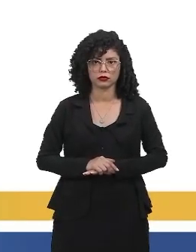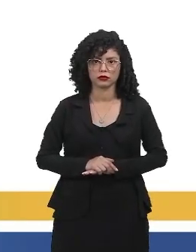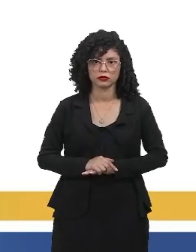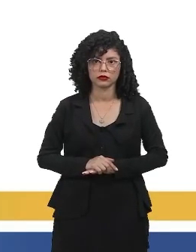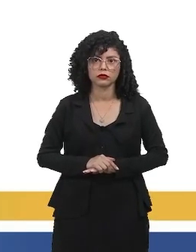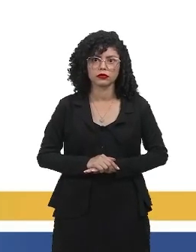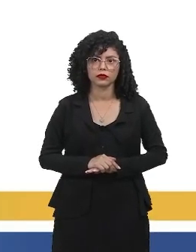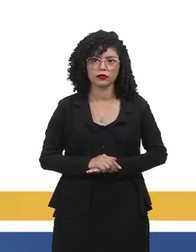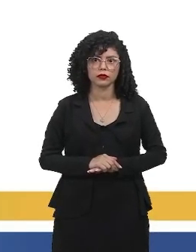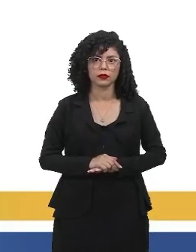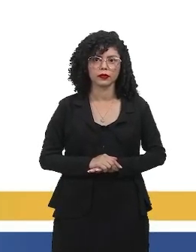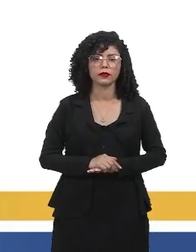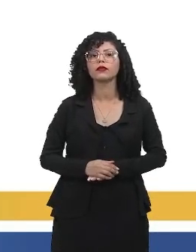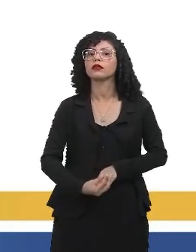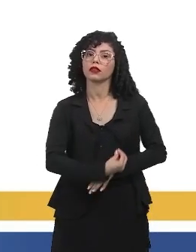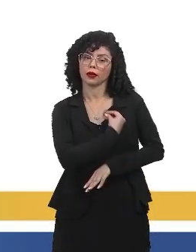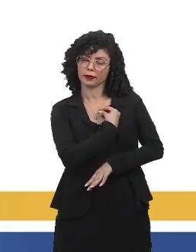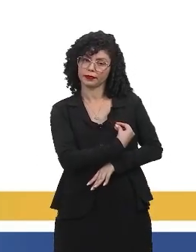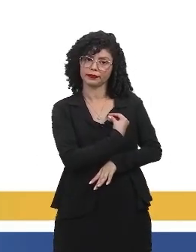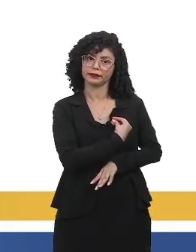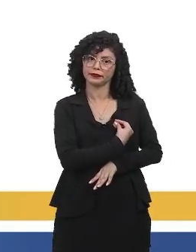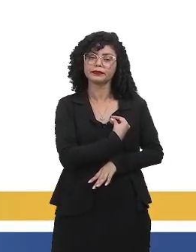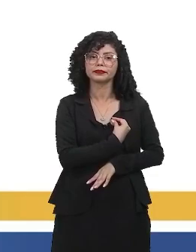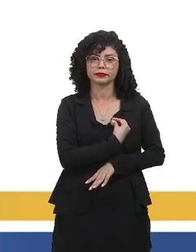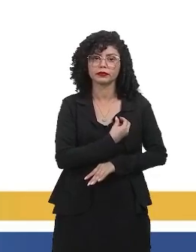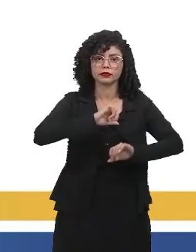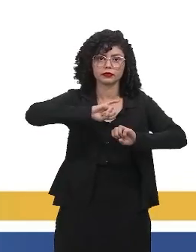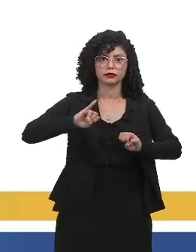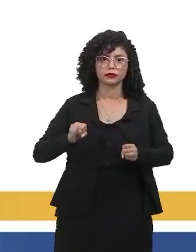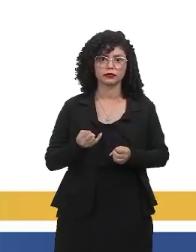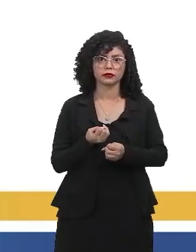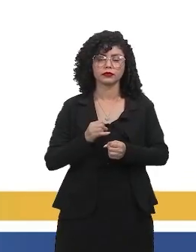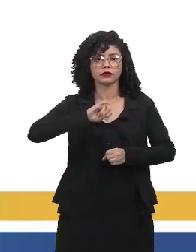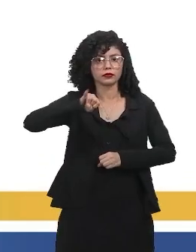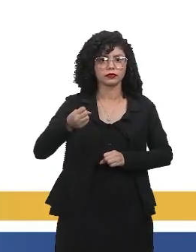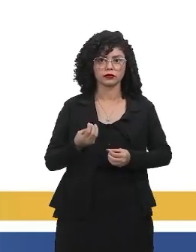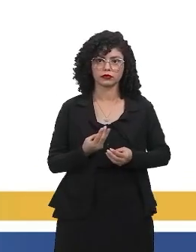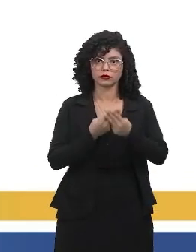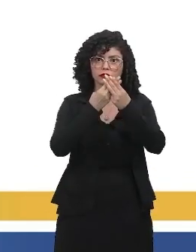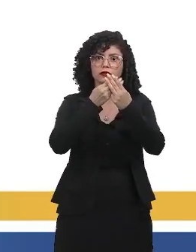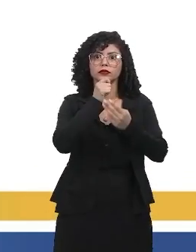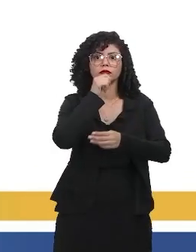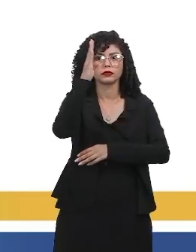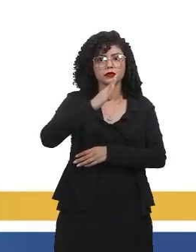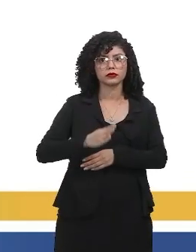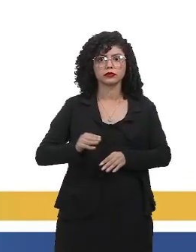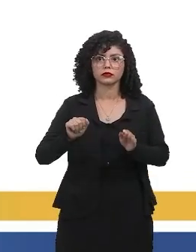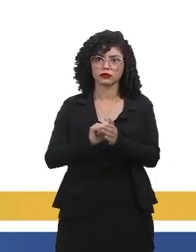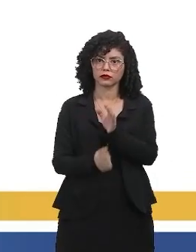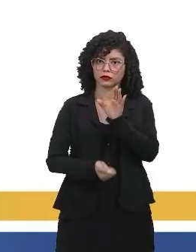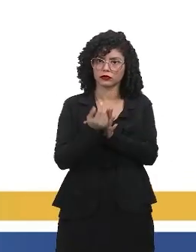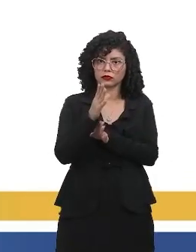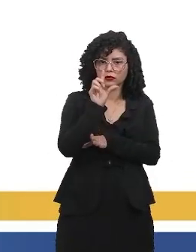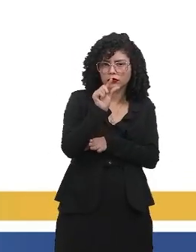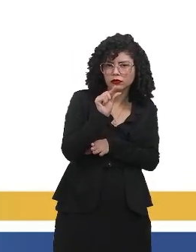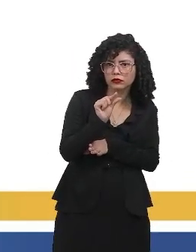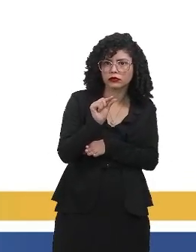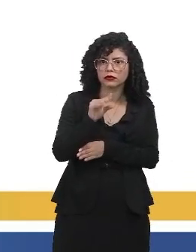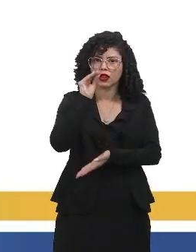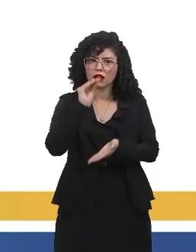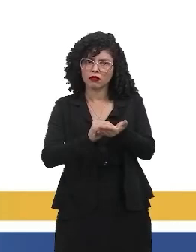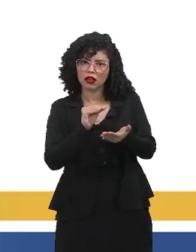O segundo texto diz o seguinte: a presença judaica no Brasil foi criando aos poucos